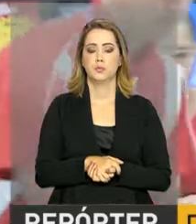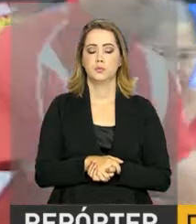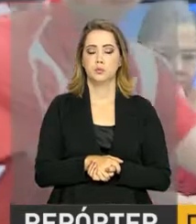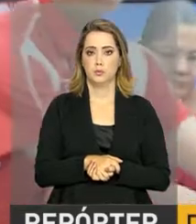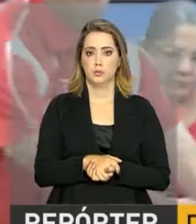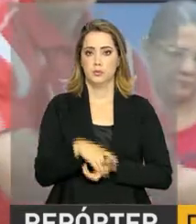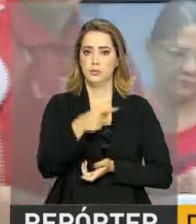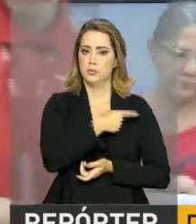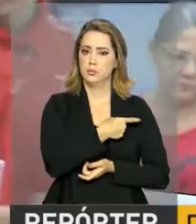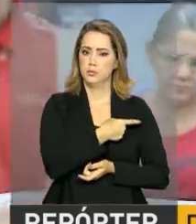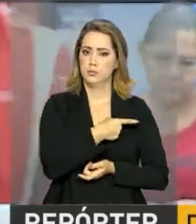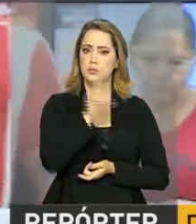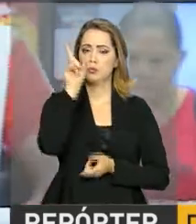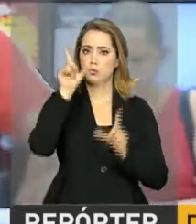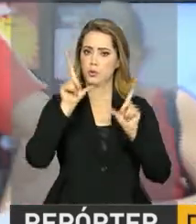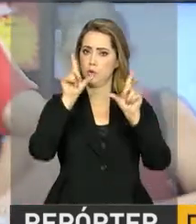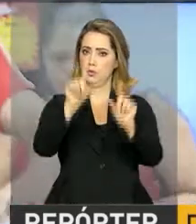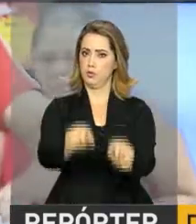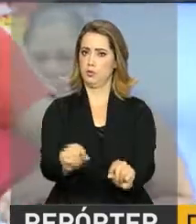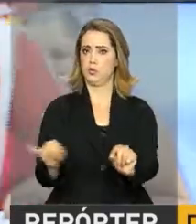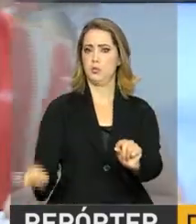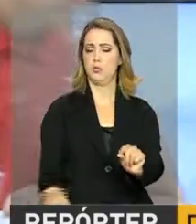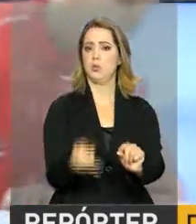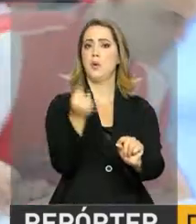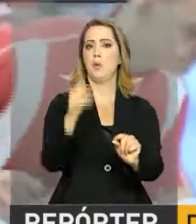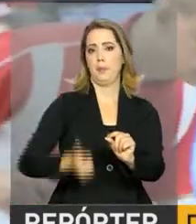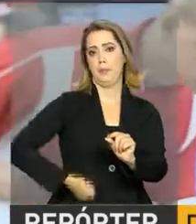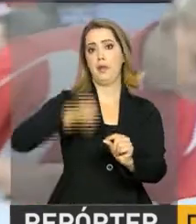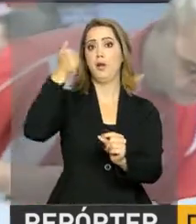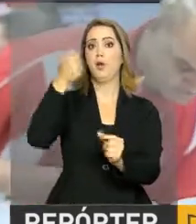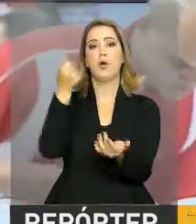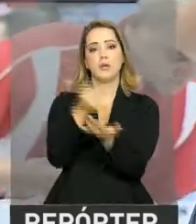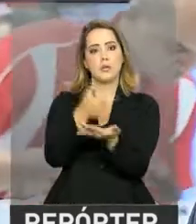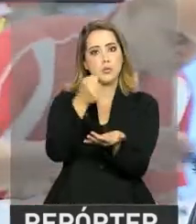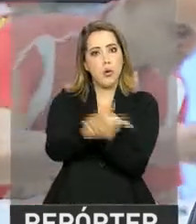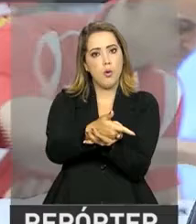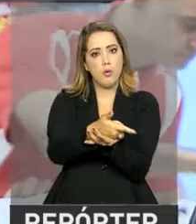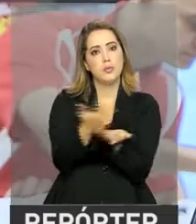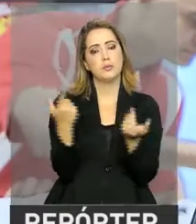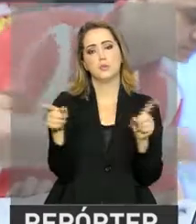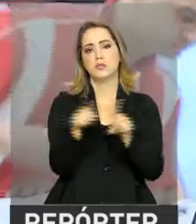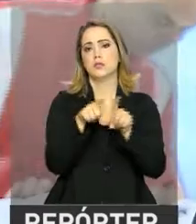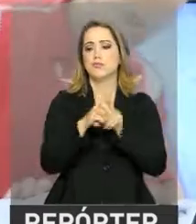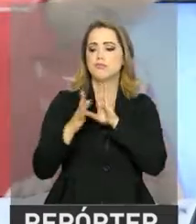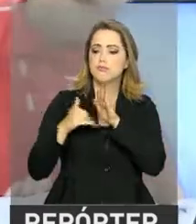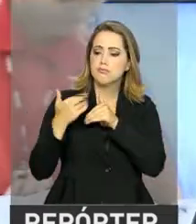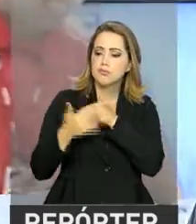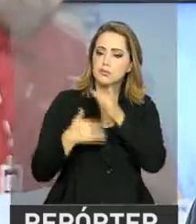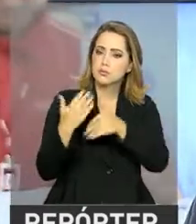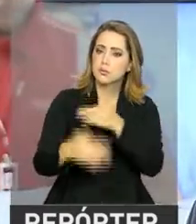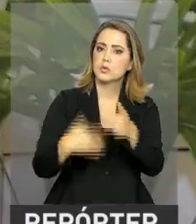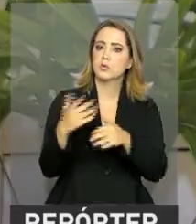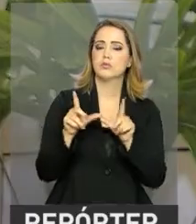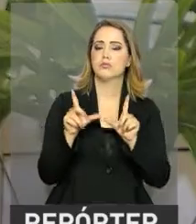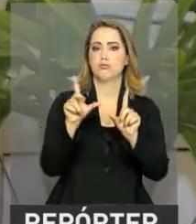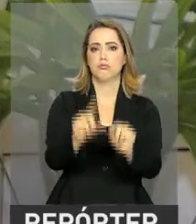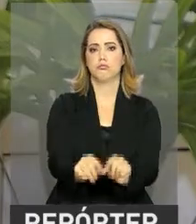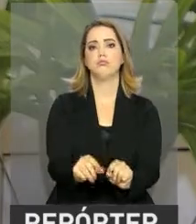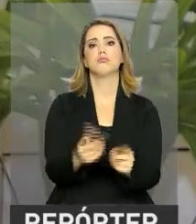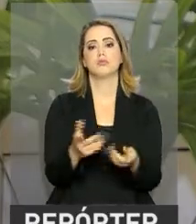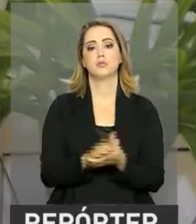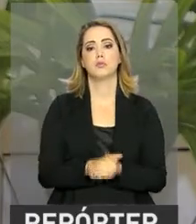vai aumentar também a questão do consumo, eu acho que isso é importante, como a tendência natural, eu acho, de reduzir esses juros.